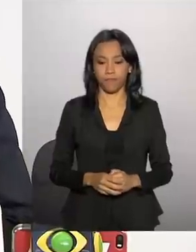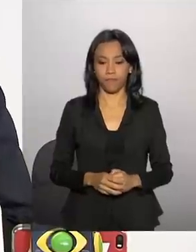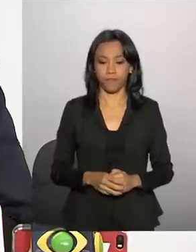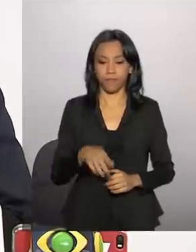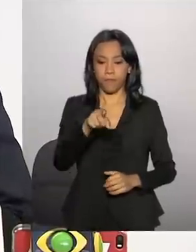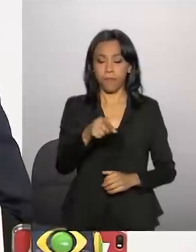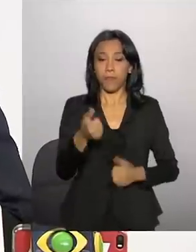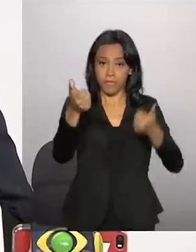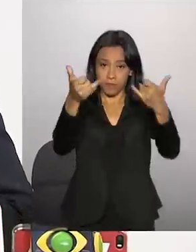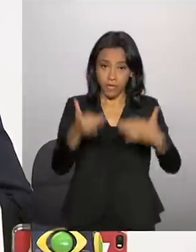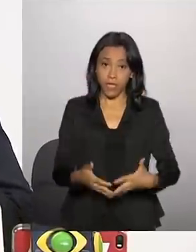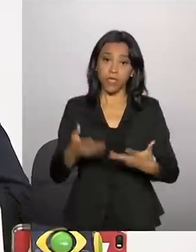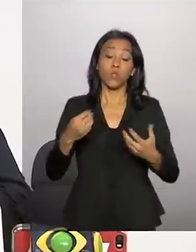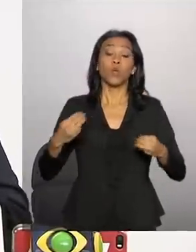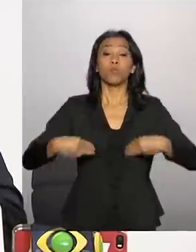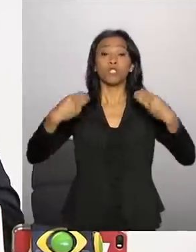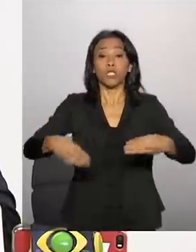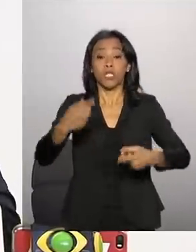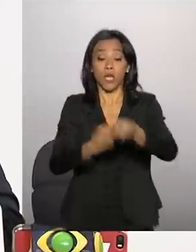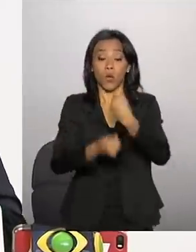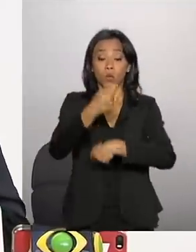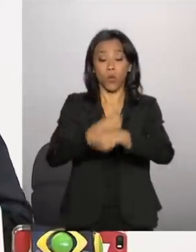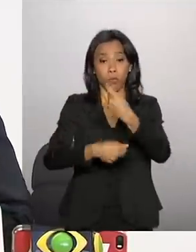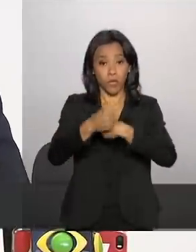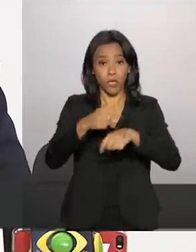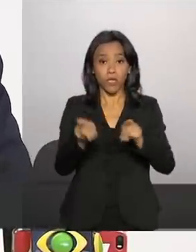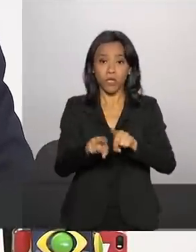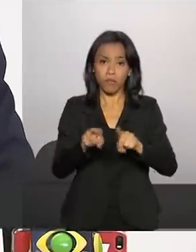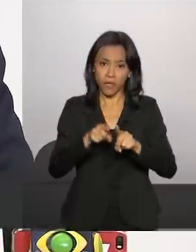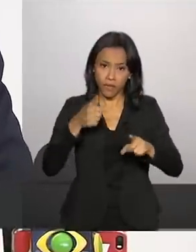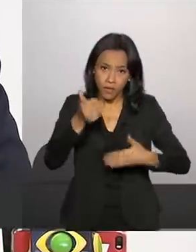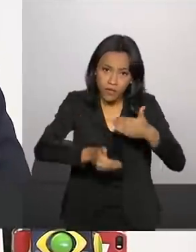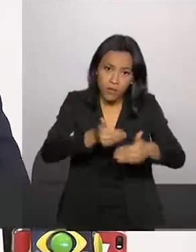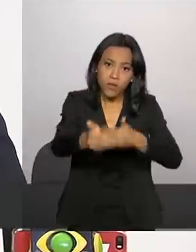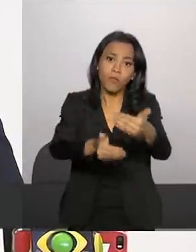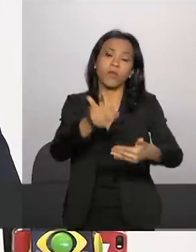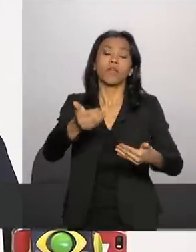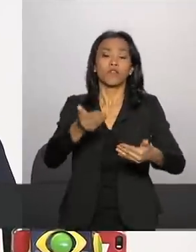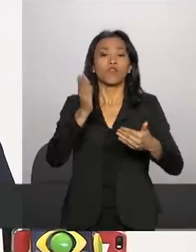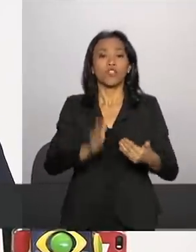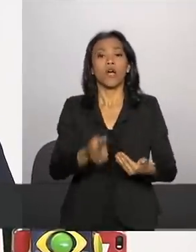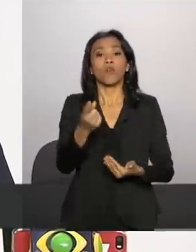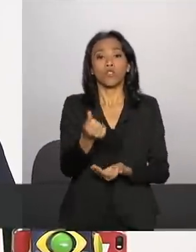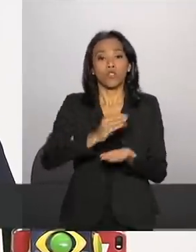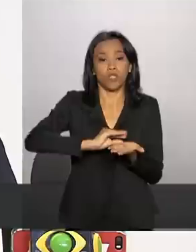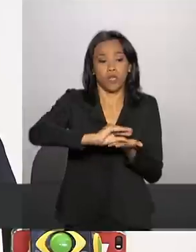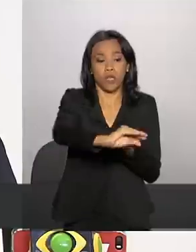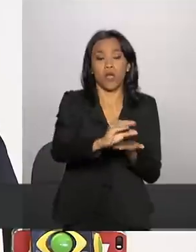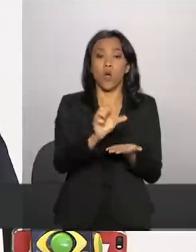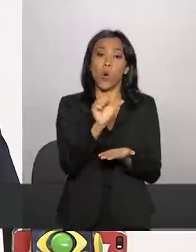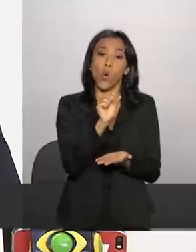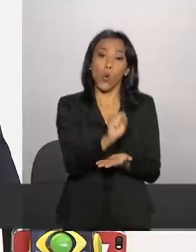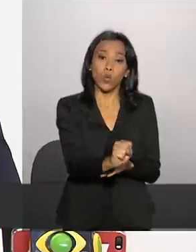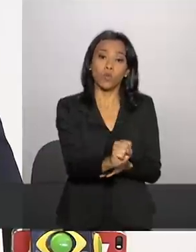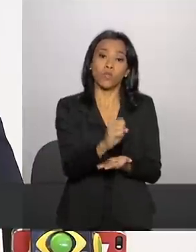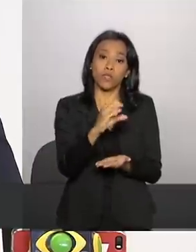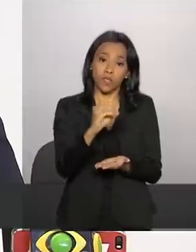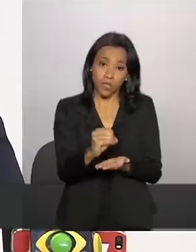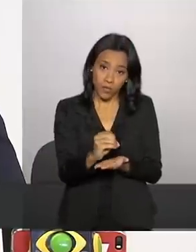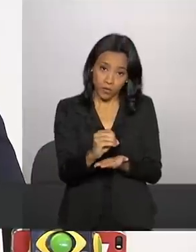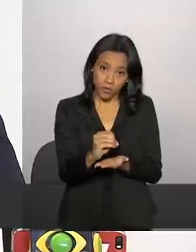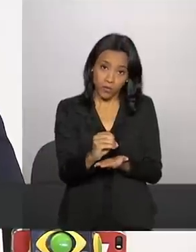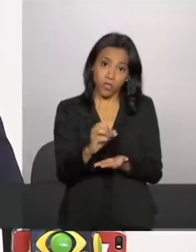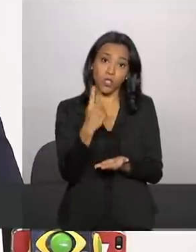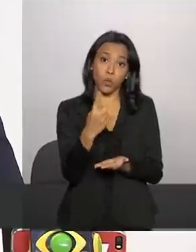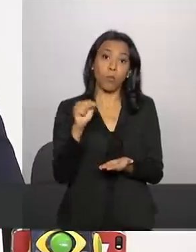O Ministério da Economia e do Desenvolvimento Regional disponibilizaram o valor de 801,9